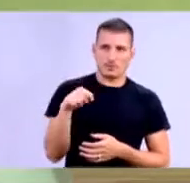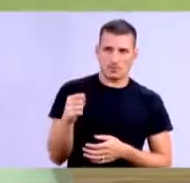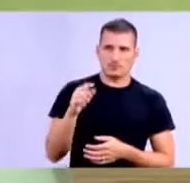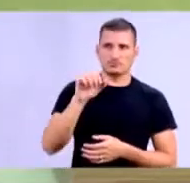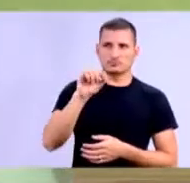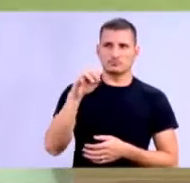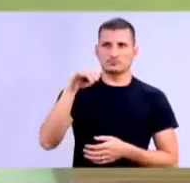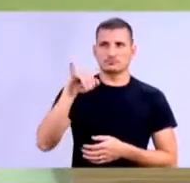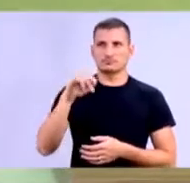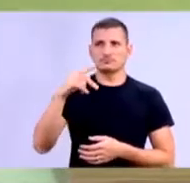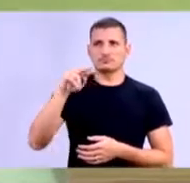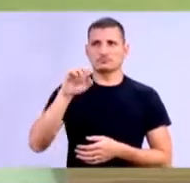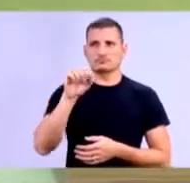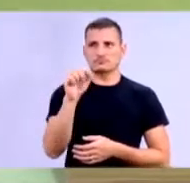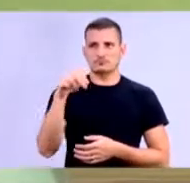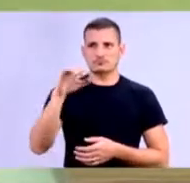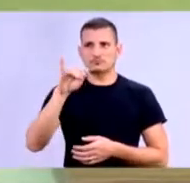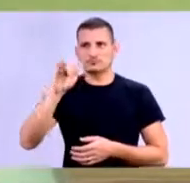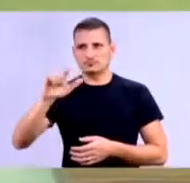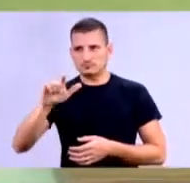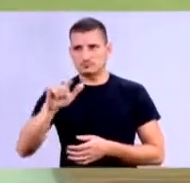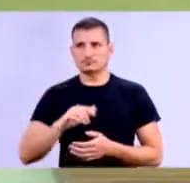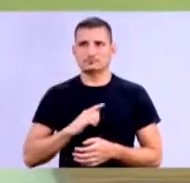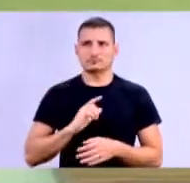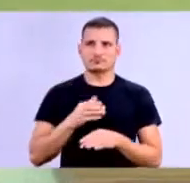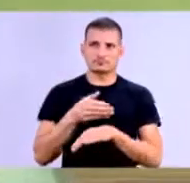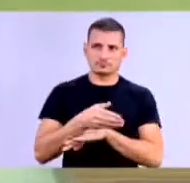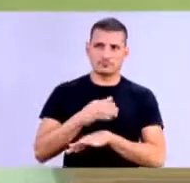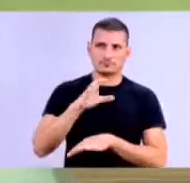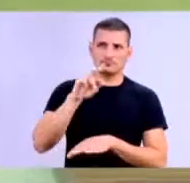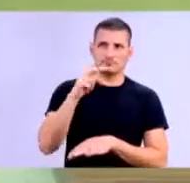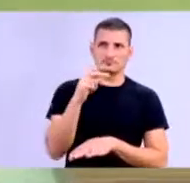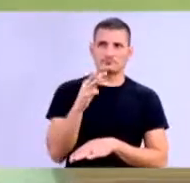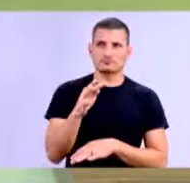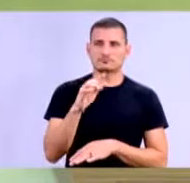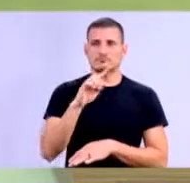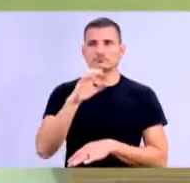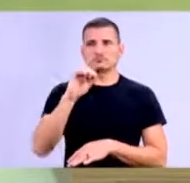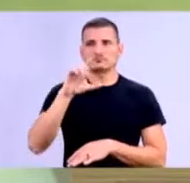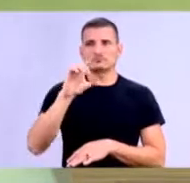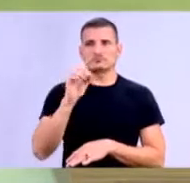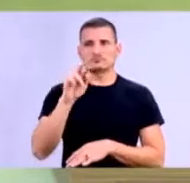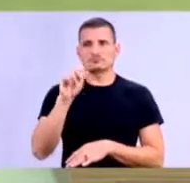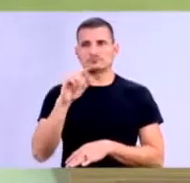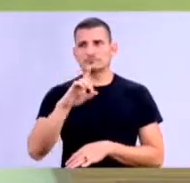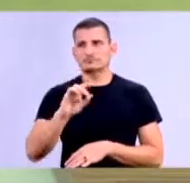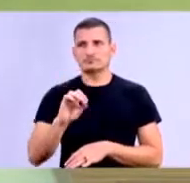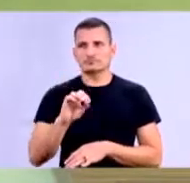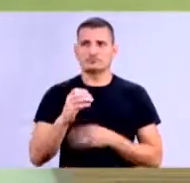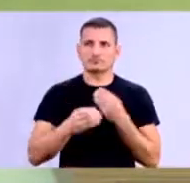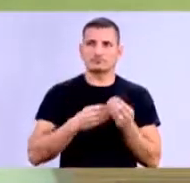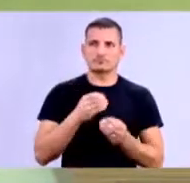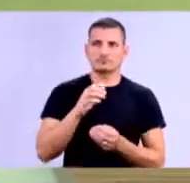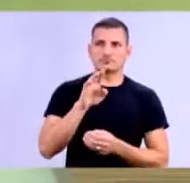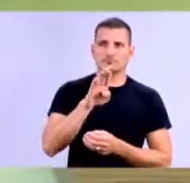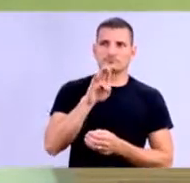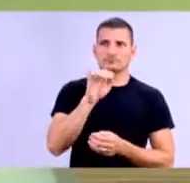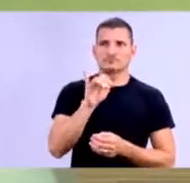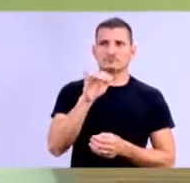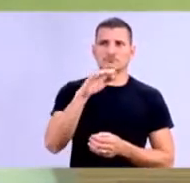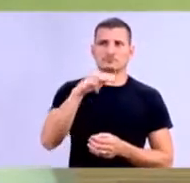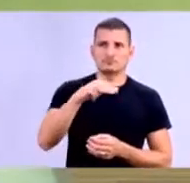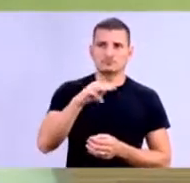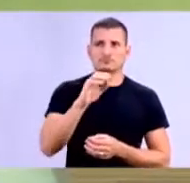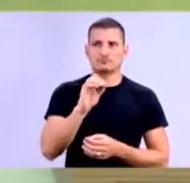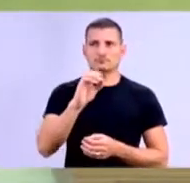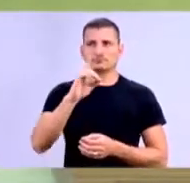Nós tivemos a participação no chat, também lá de Colorado, perguntando sobre a modalidade bimodal. O que é o